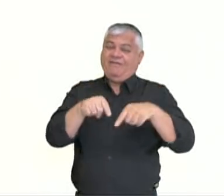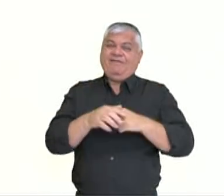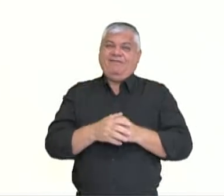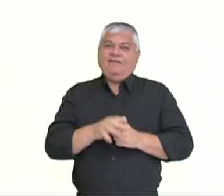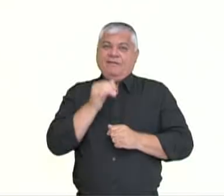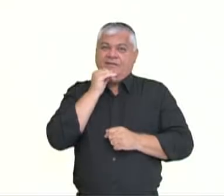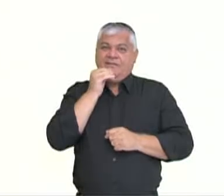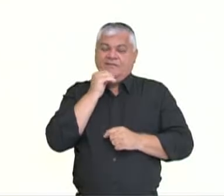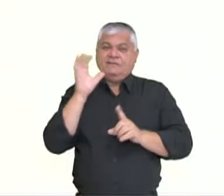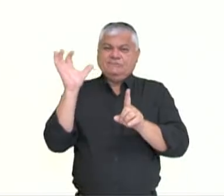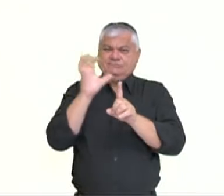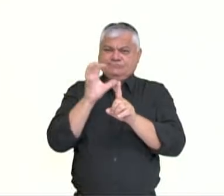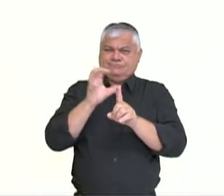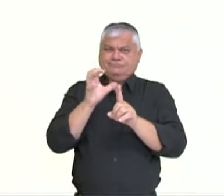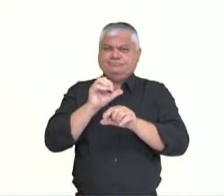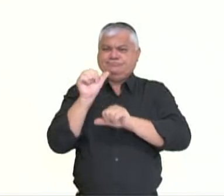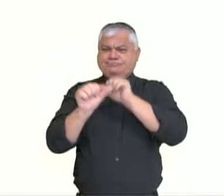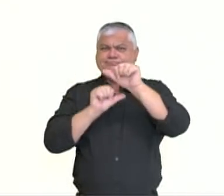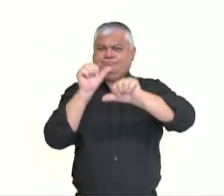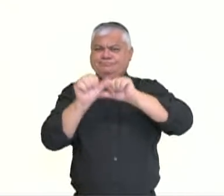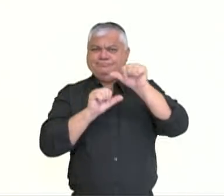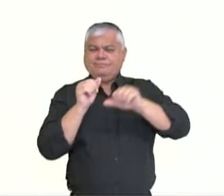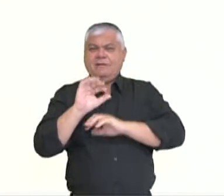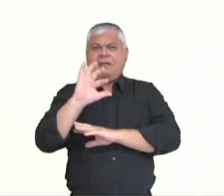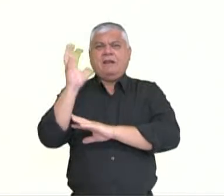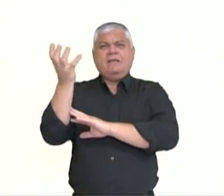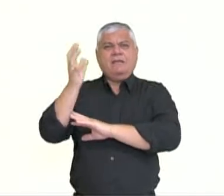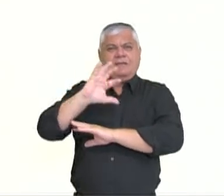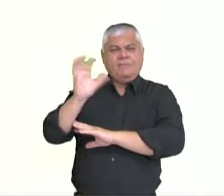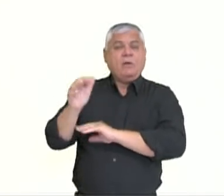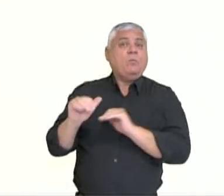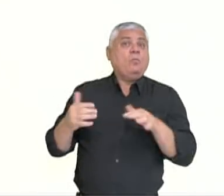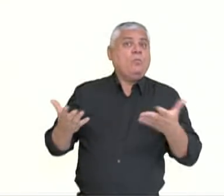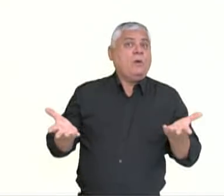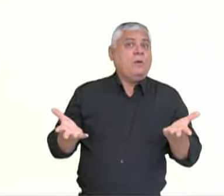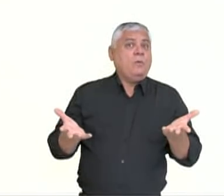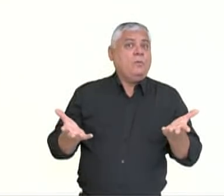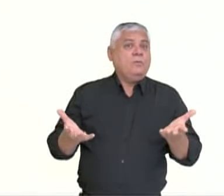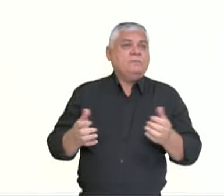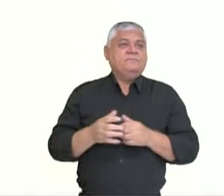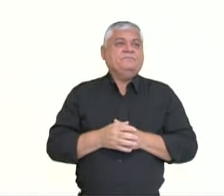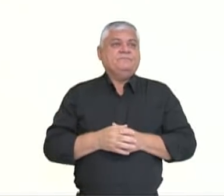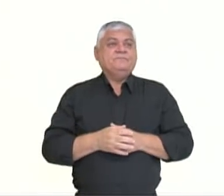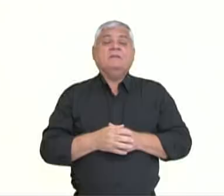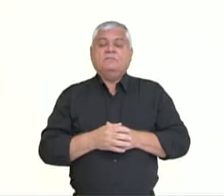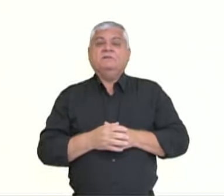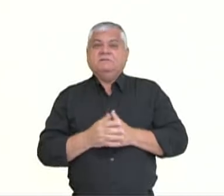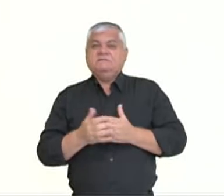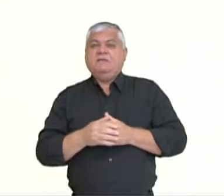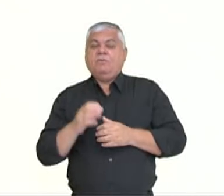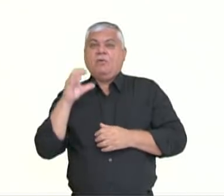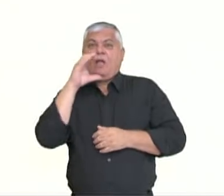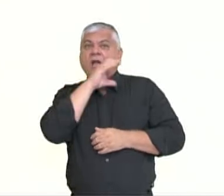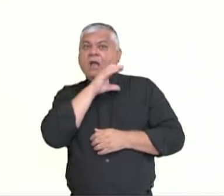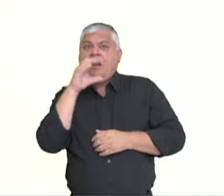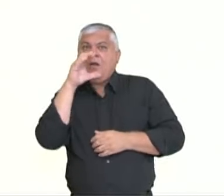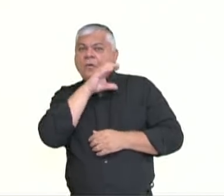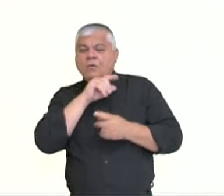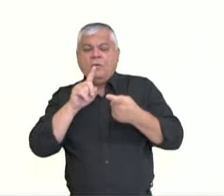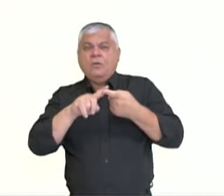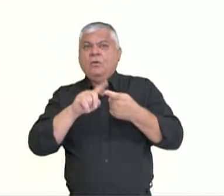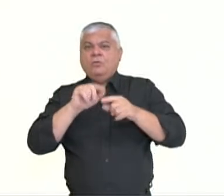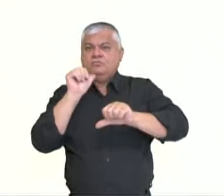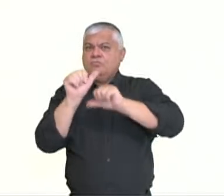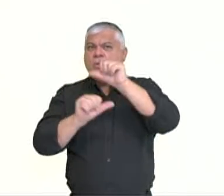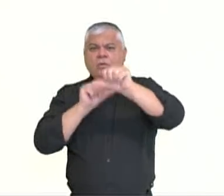fenômenos climáticos mais localizados. Então, vamos ver quais são esses fenômenos, como as ilhas de calor, a inversão térmica